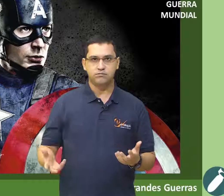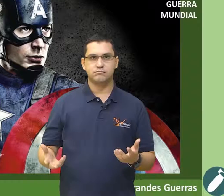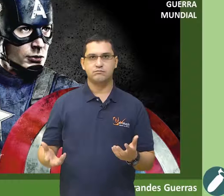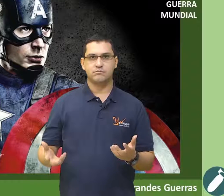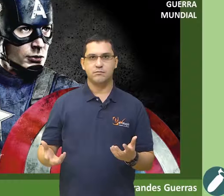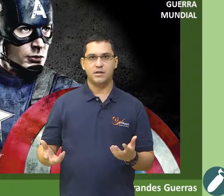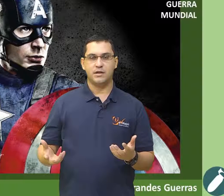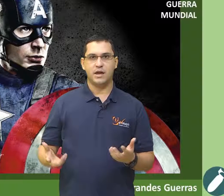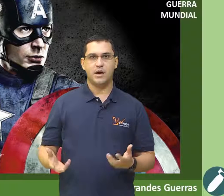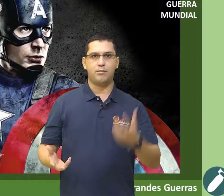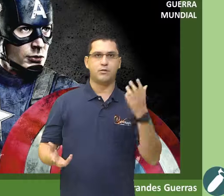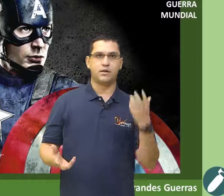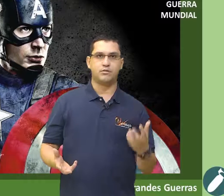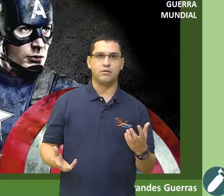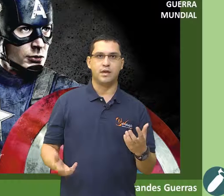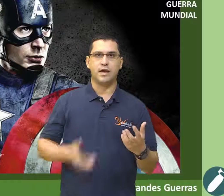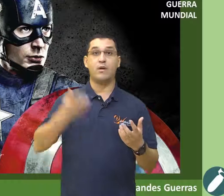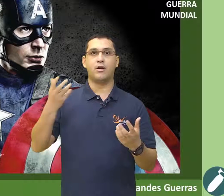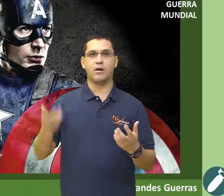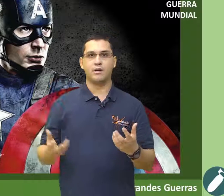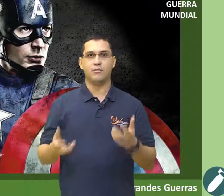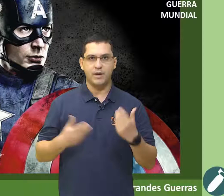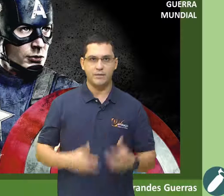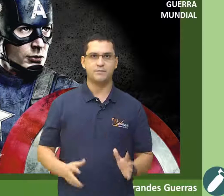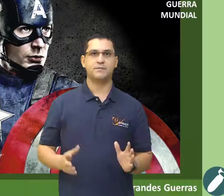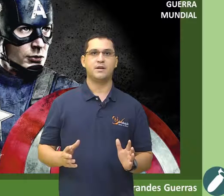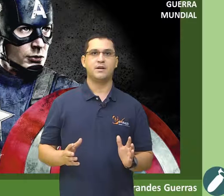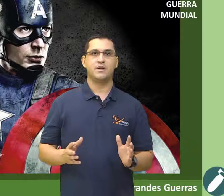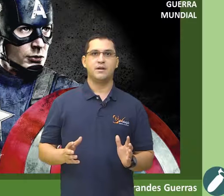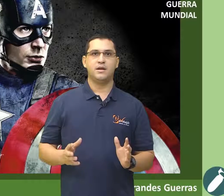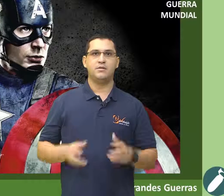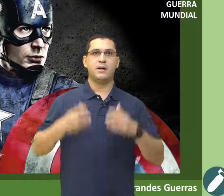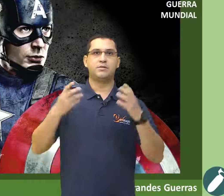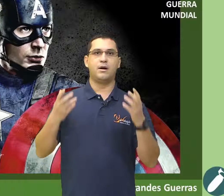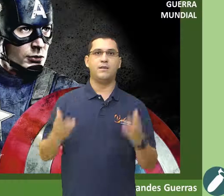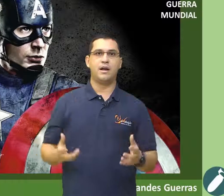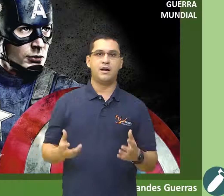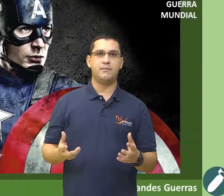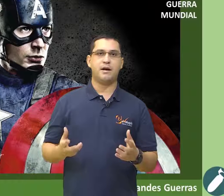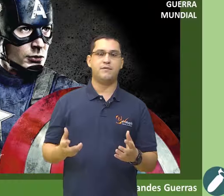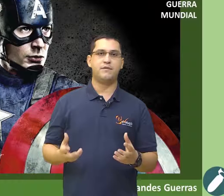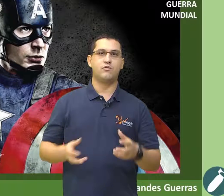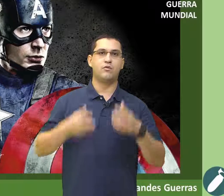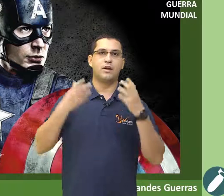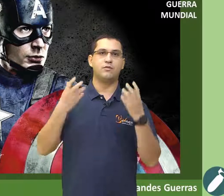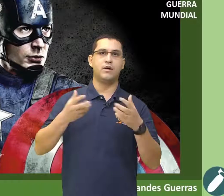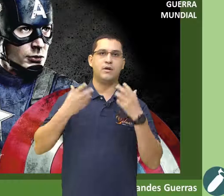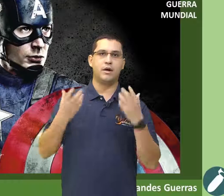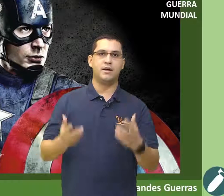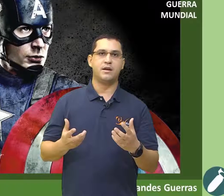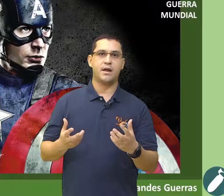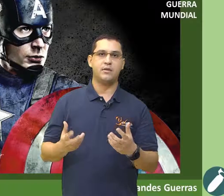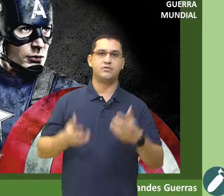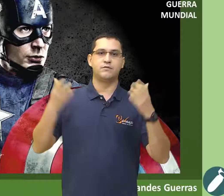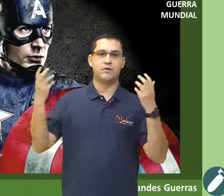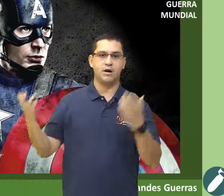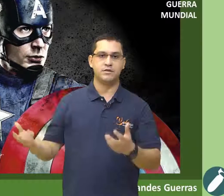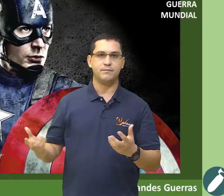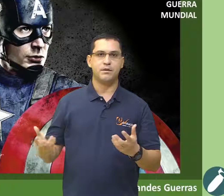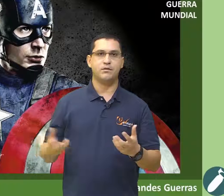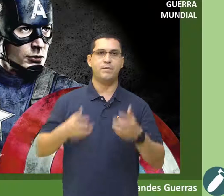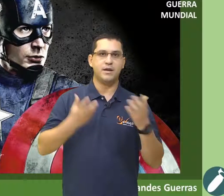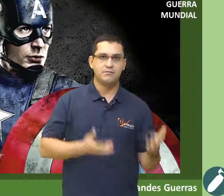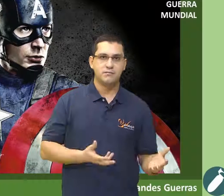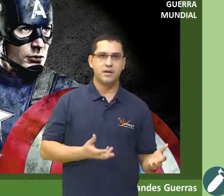mal. E quem é o protetor? Quem é o herói? O bem. E no Capitão América, a figura do herói é o Steve